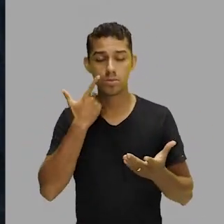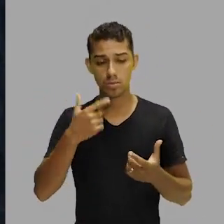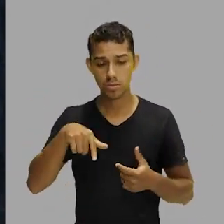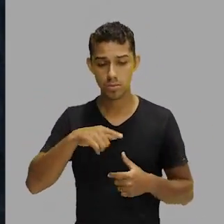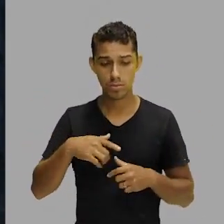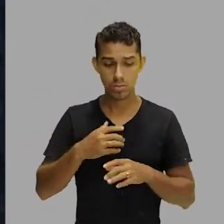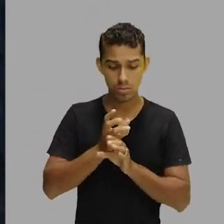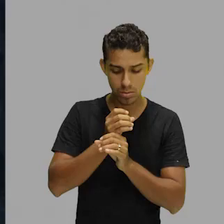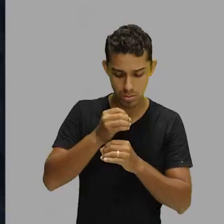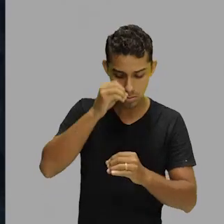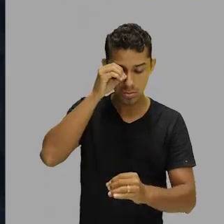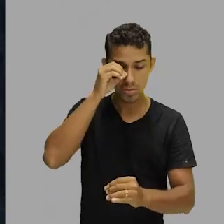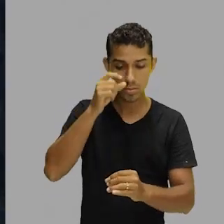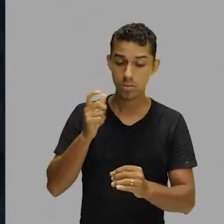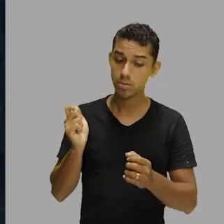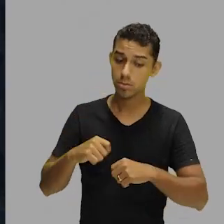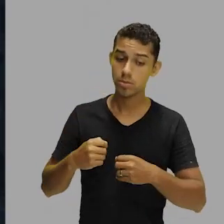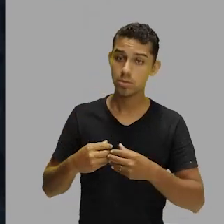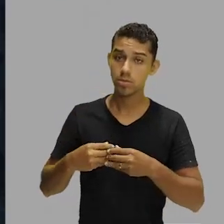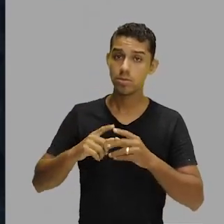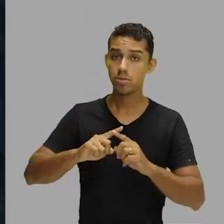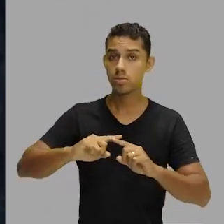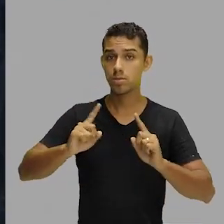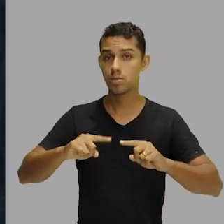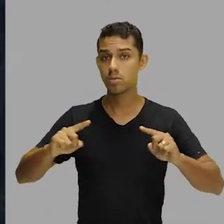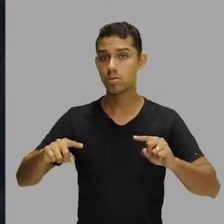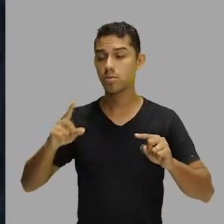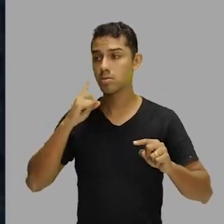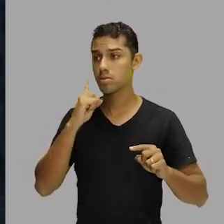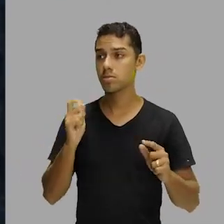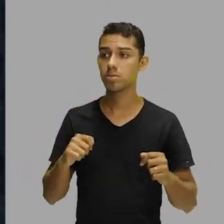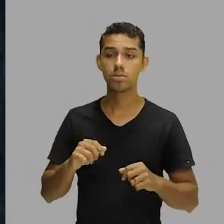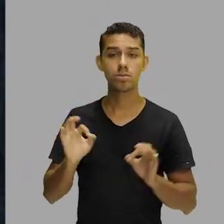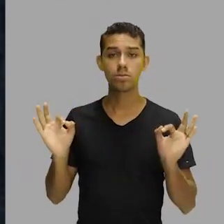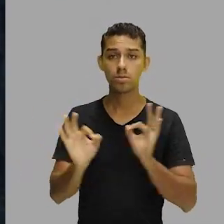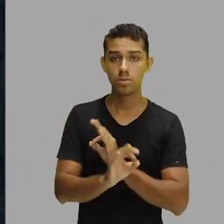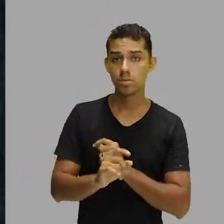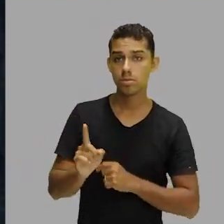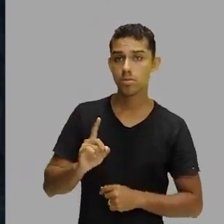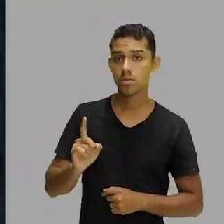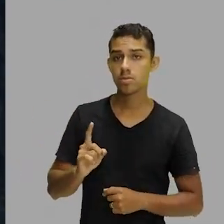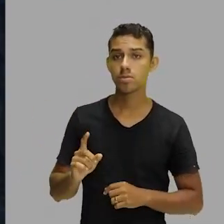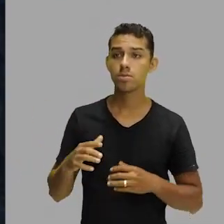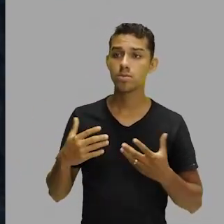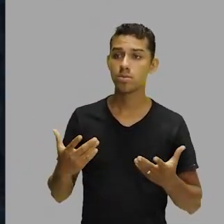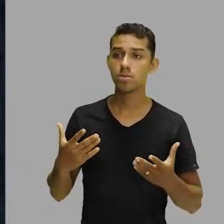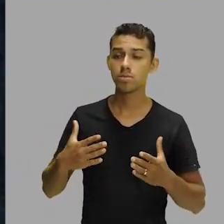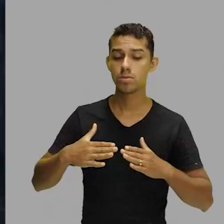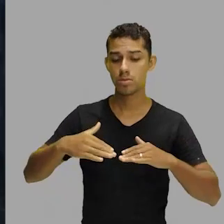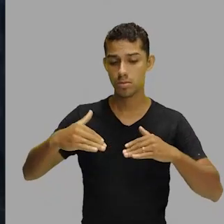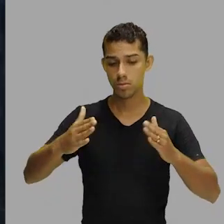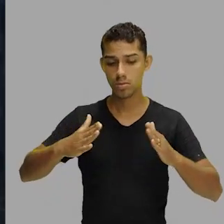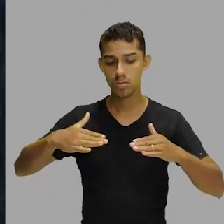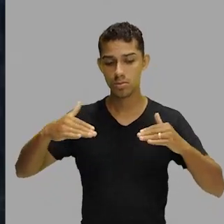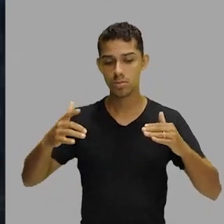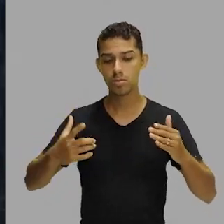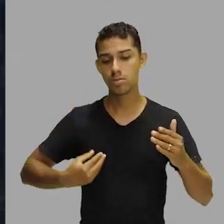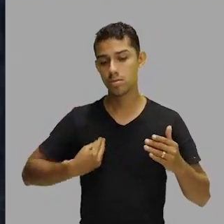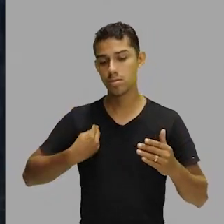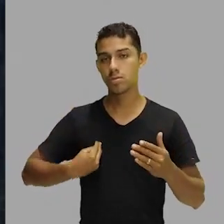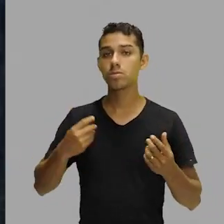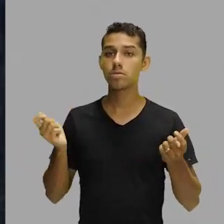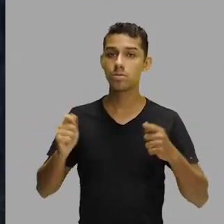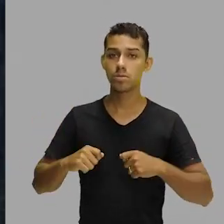no microscópio, ela pode se dobrar. Já os espírilos não. Os espírilos, eles são mais